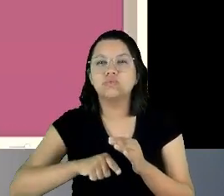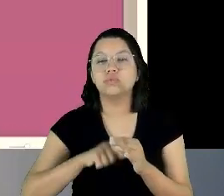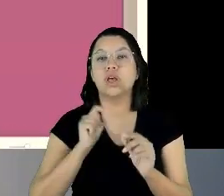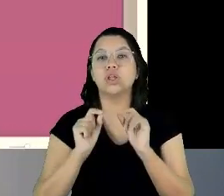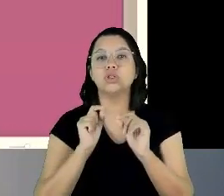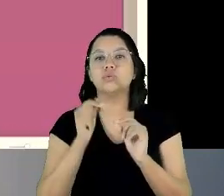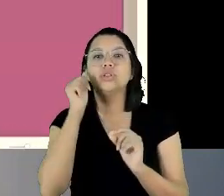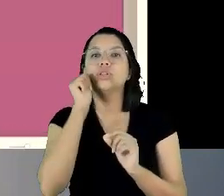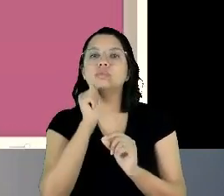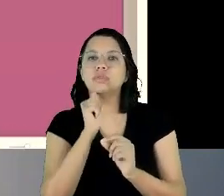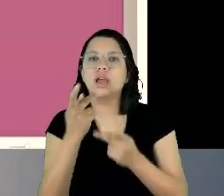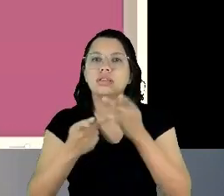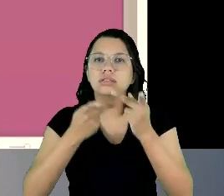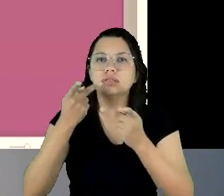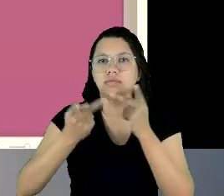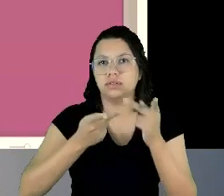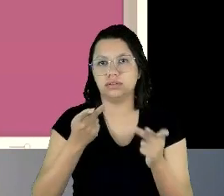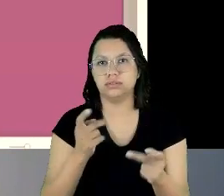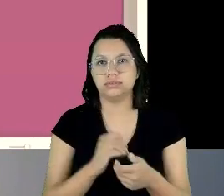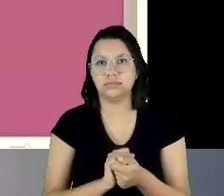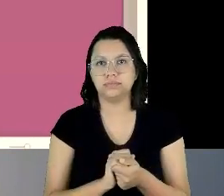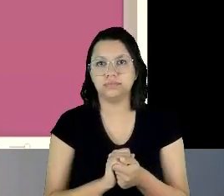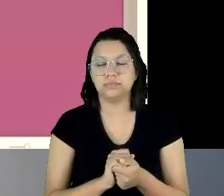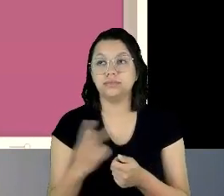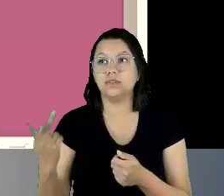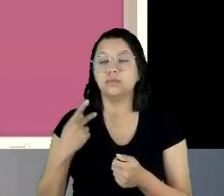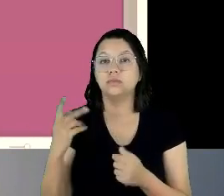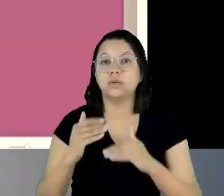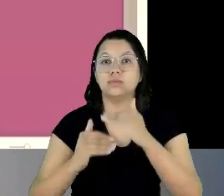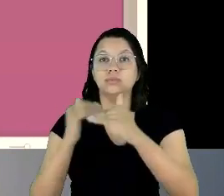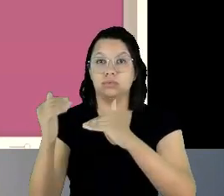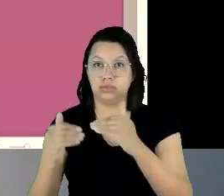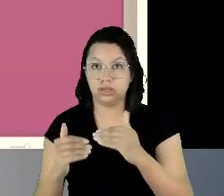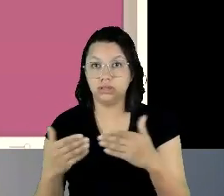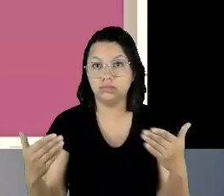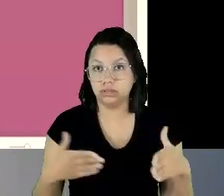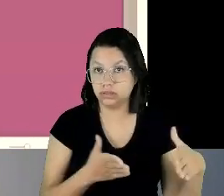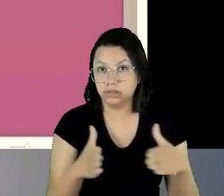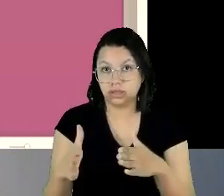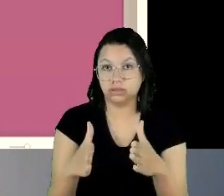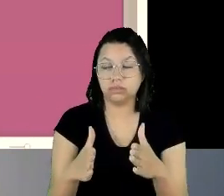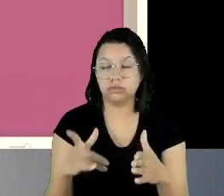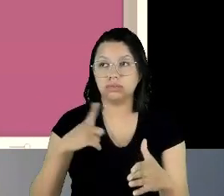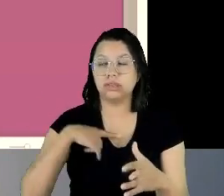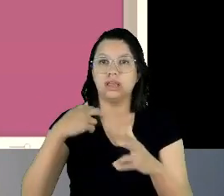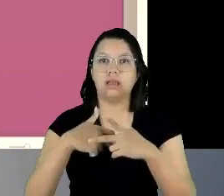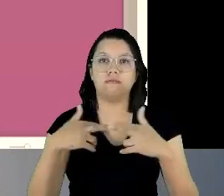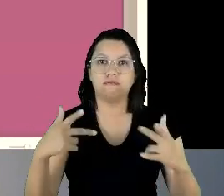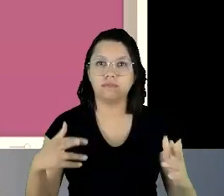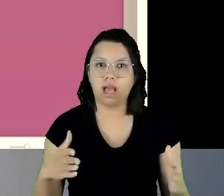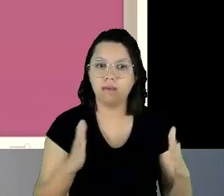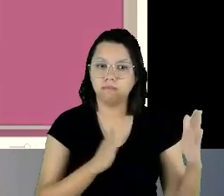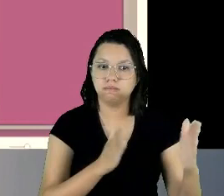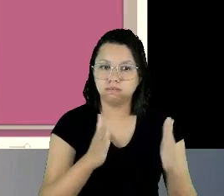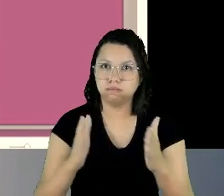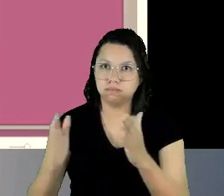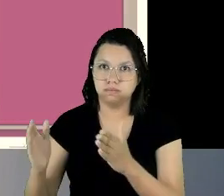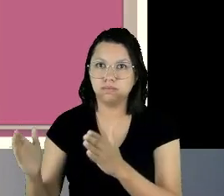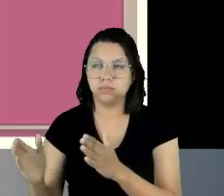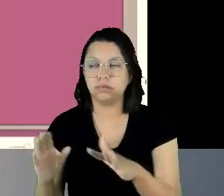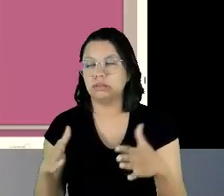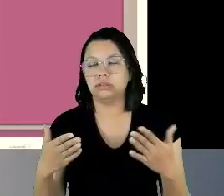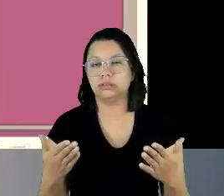do que essas mulheres estão dizendo. O nosso processo da jornada, ele tem uma série de etapas,